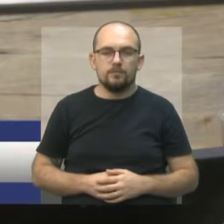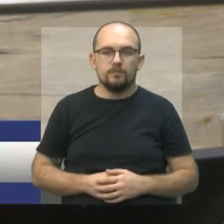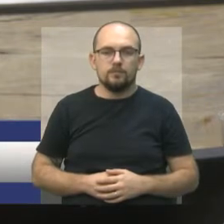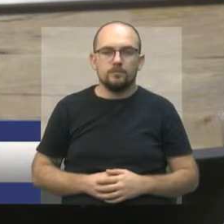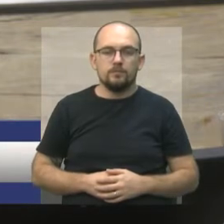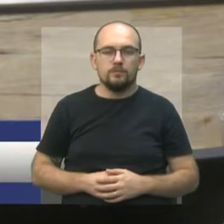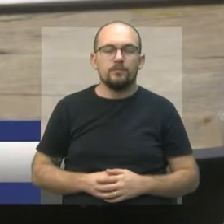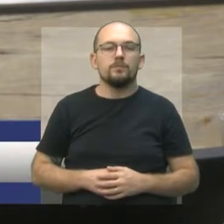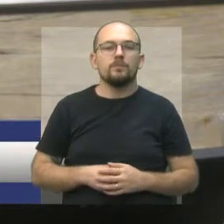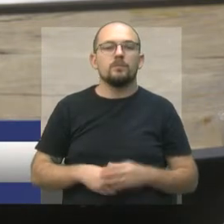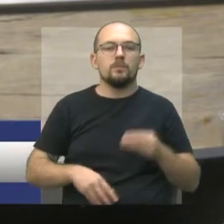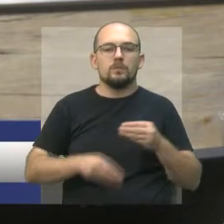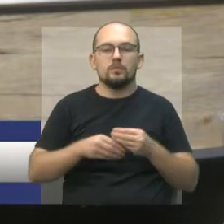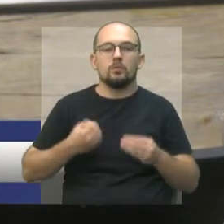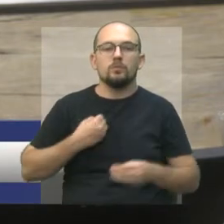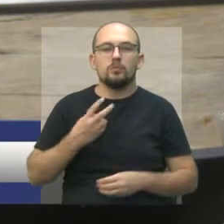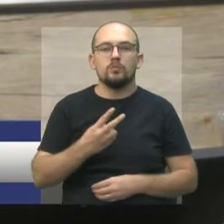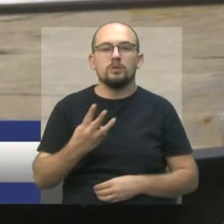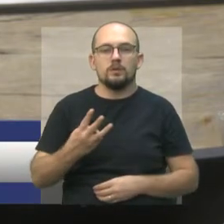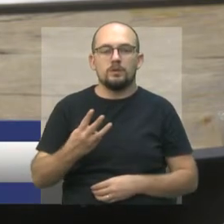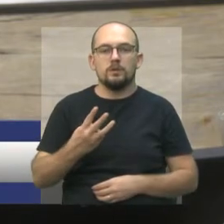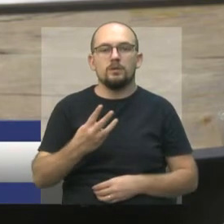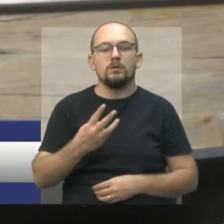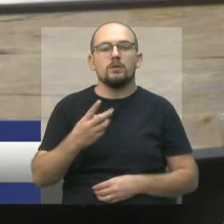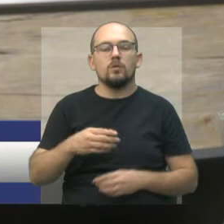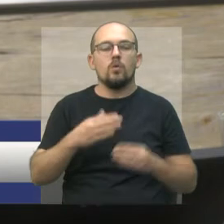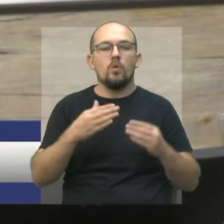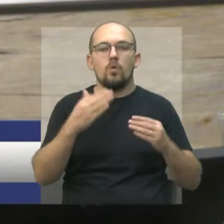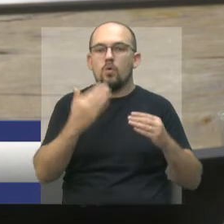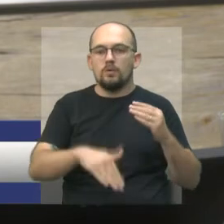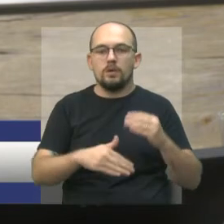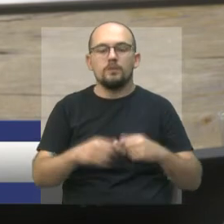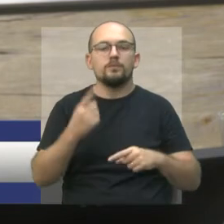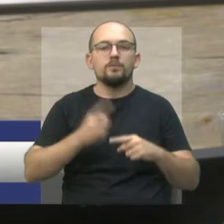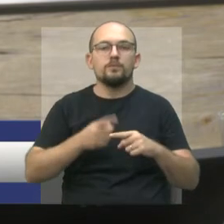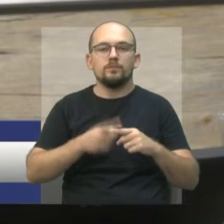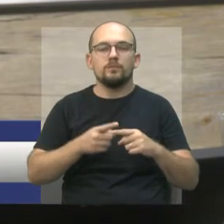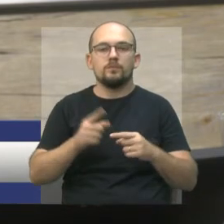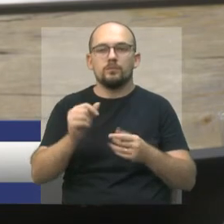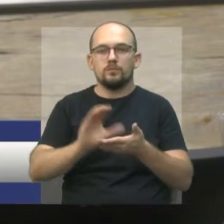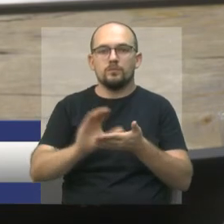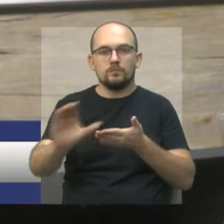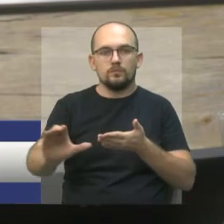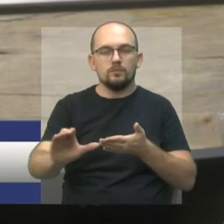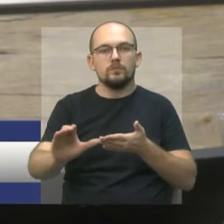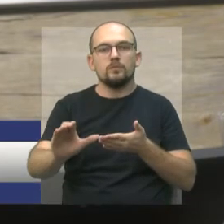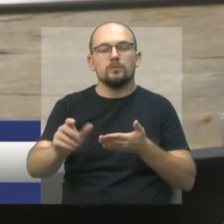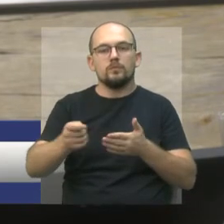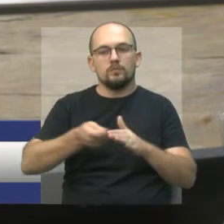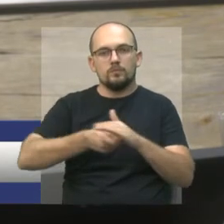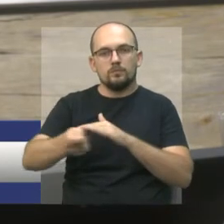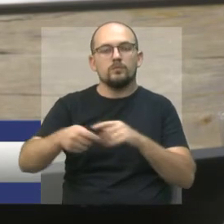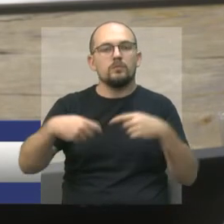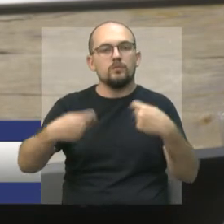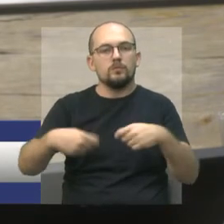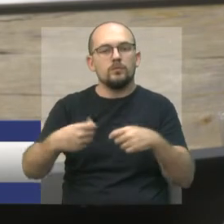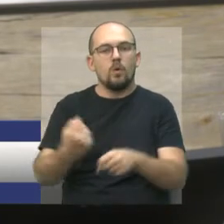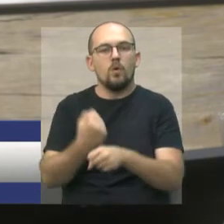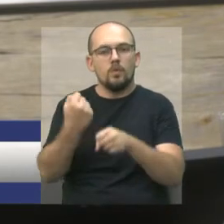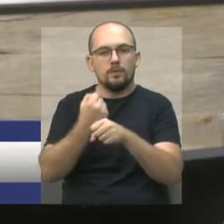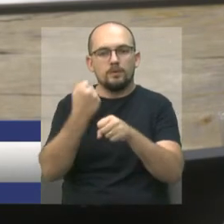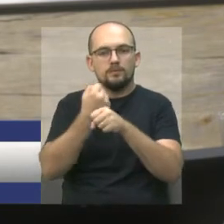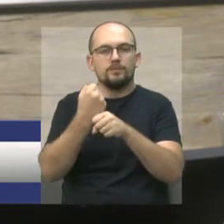Emenda 23, contrário. Vez que a destinação de recursos à promoção dos investimentos necessários para obras